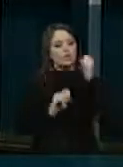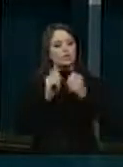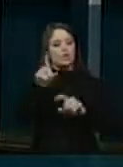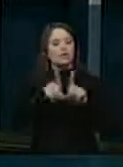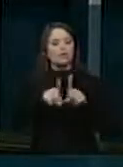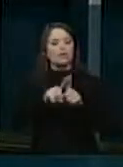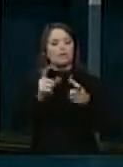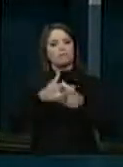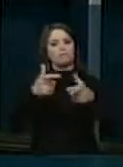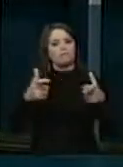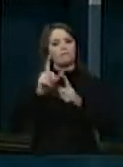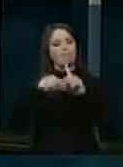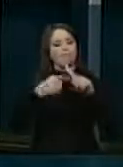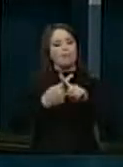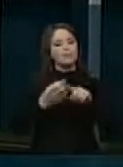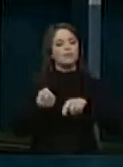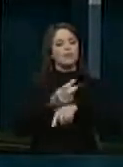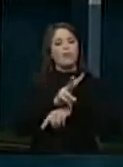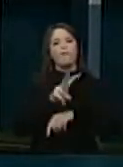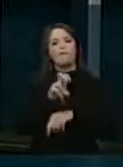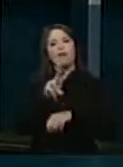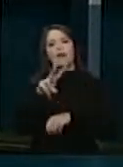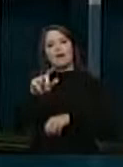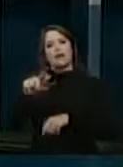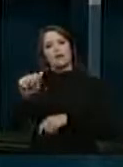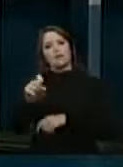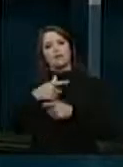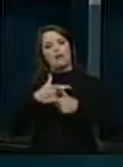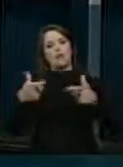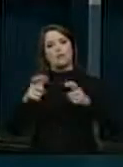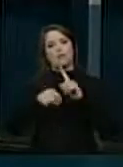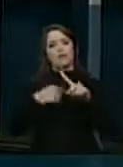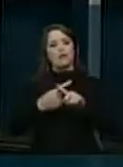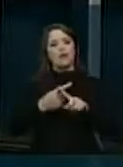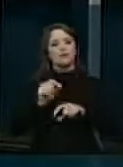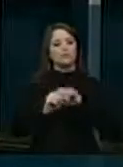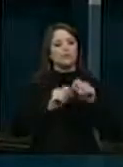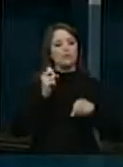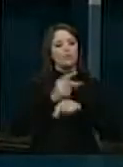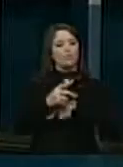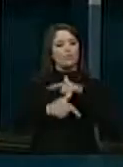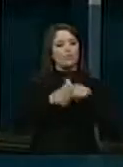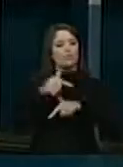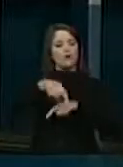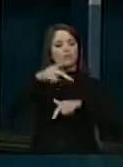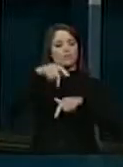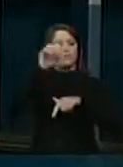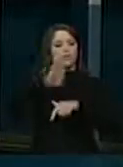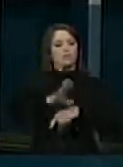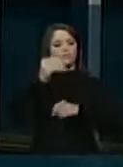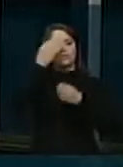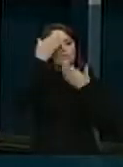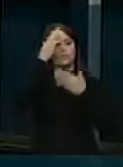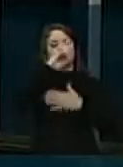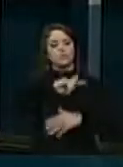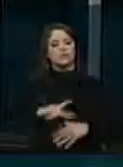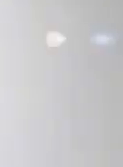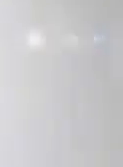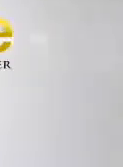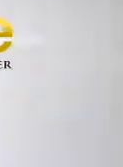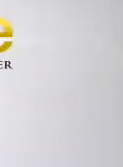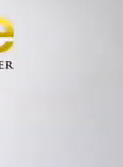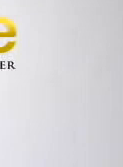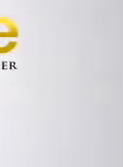também ampliar a oferta de vagas, ampliar o número de empregos criados no país. Muito obrigado, presidente.